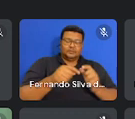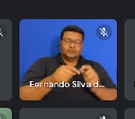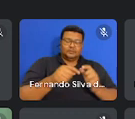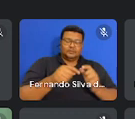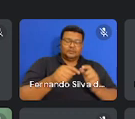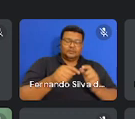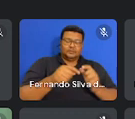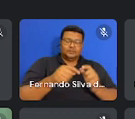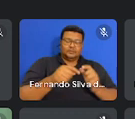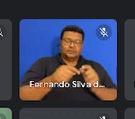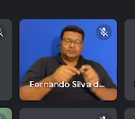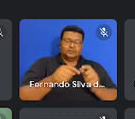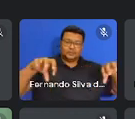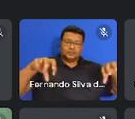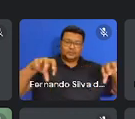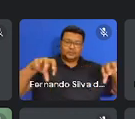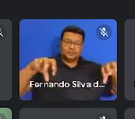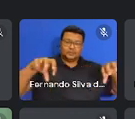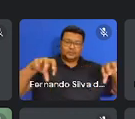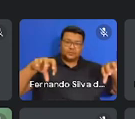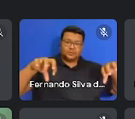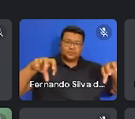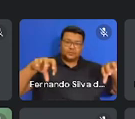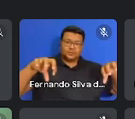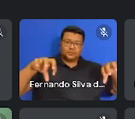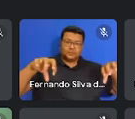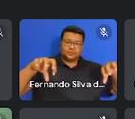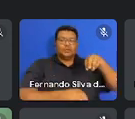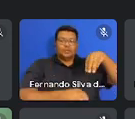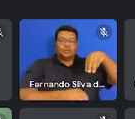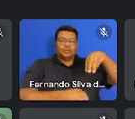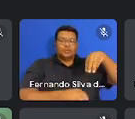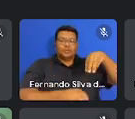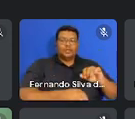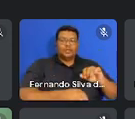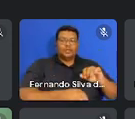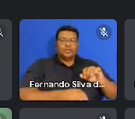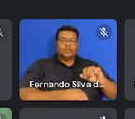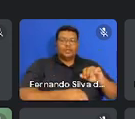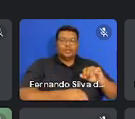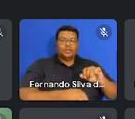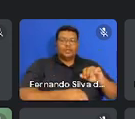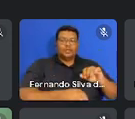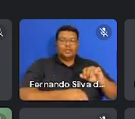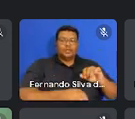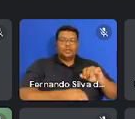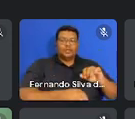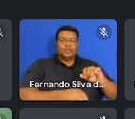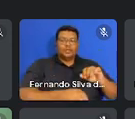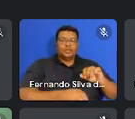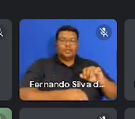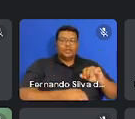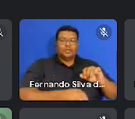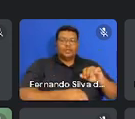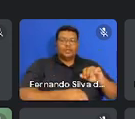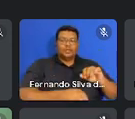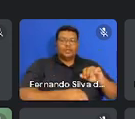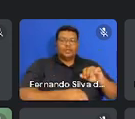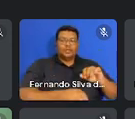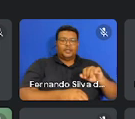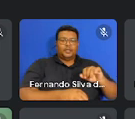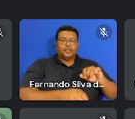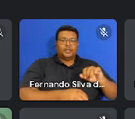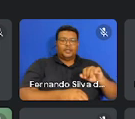o denominador para as duas parcelas. Então, eu posso fazer 2x sobre 2 mais 4 dividido